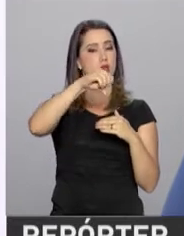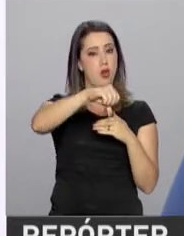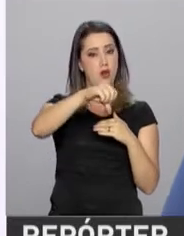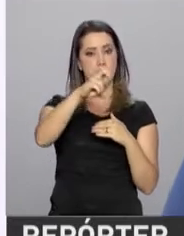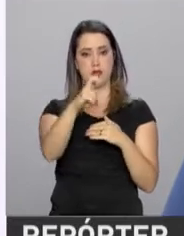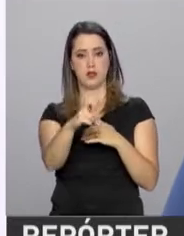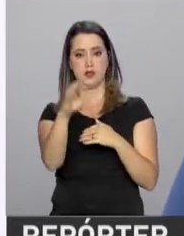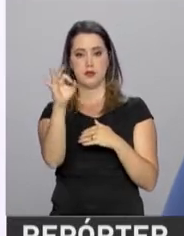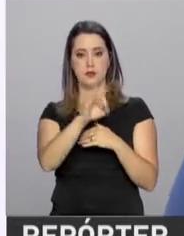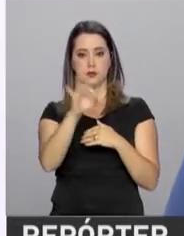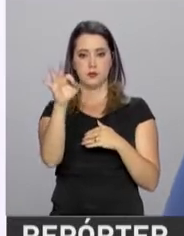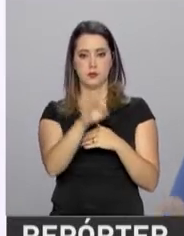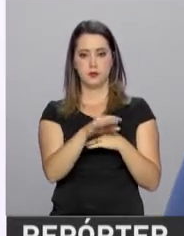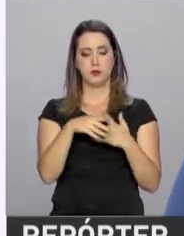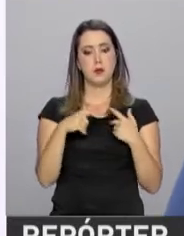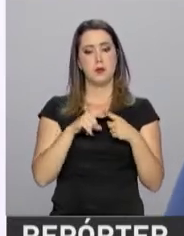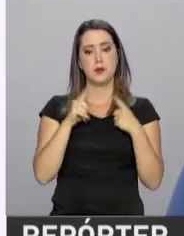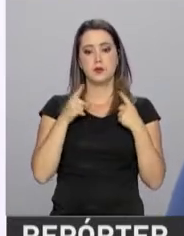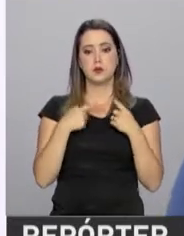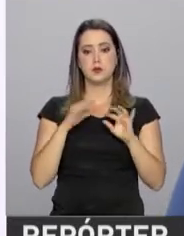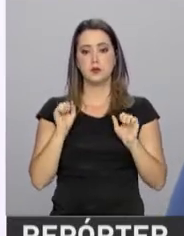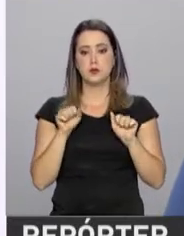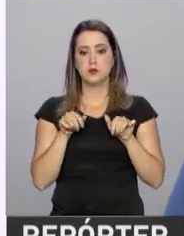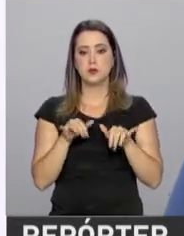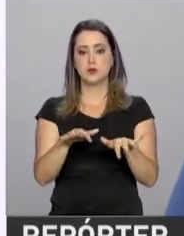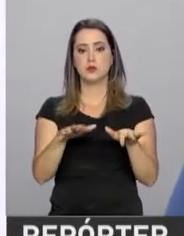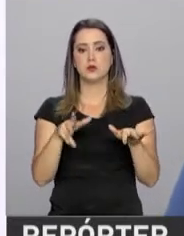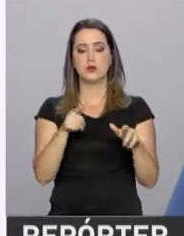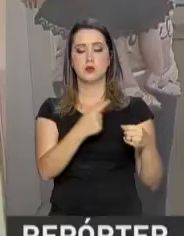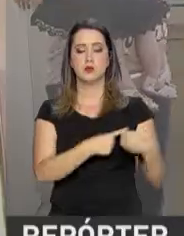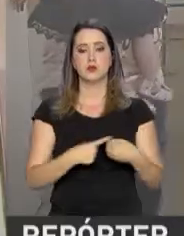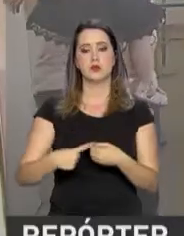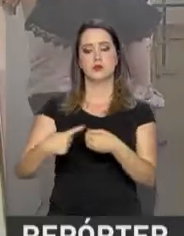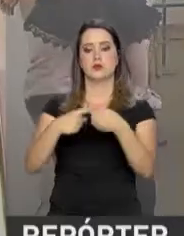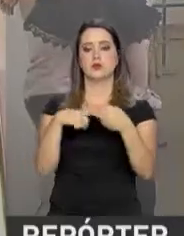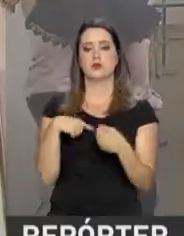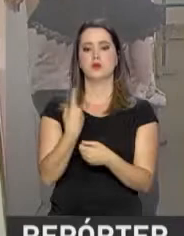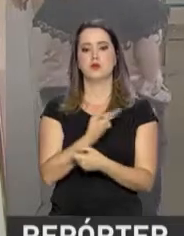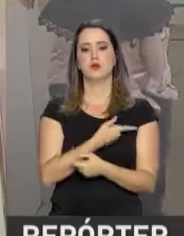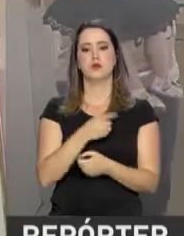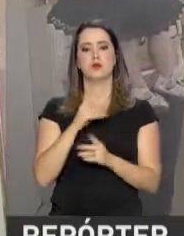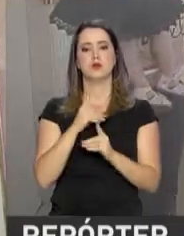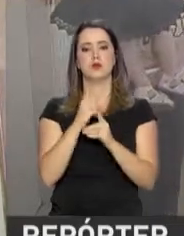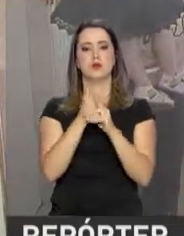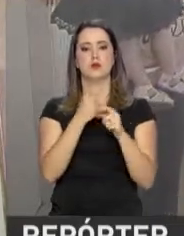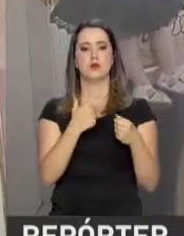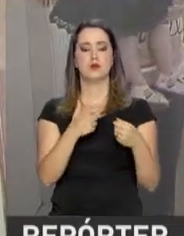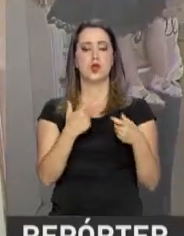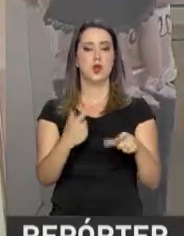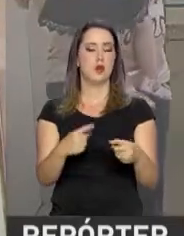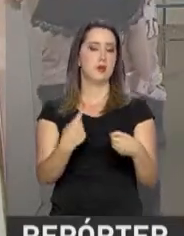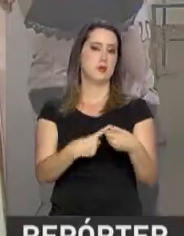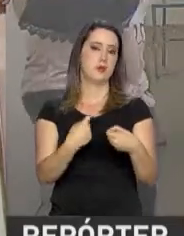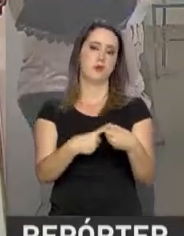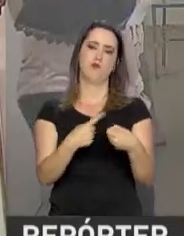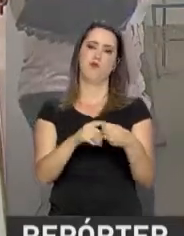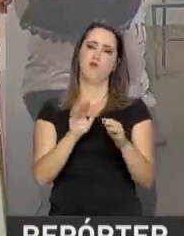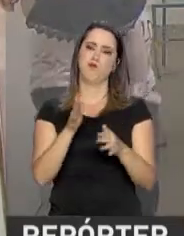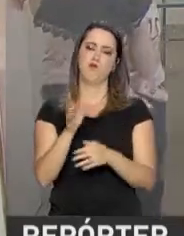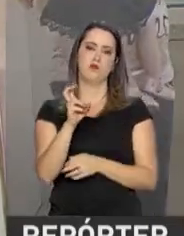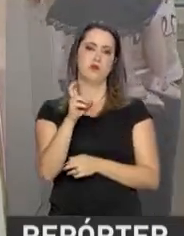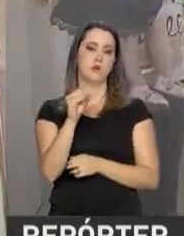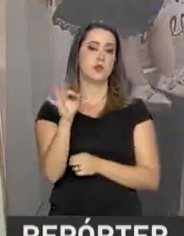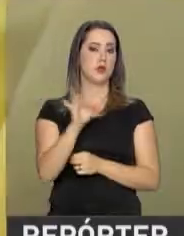que nós estate ficarmos essa cobertura para os municípios nós encontramos municípios com uma cobertura em torno de